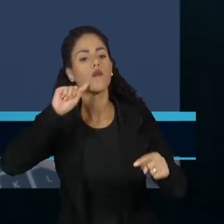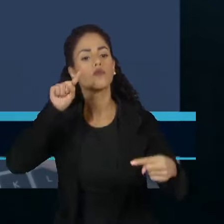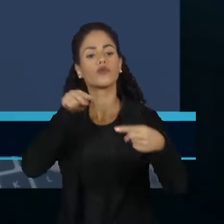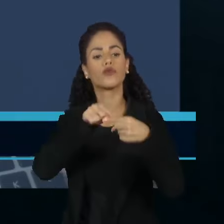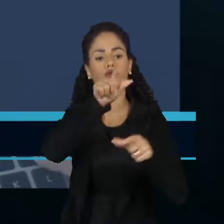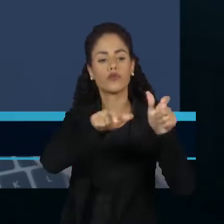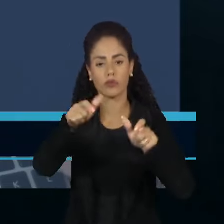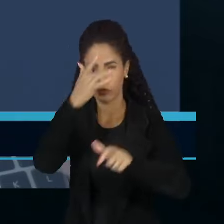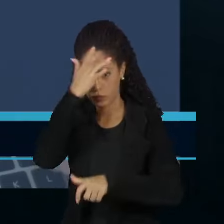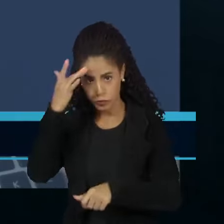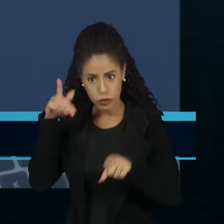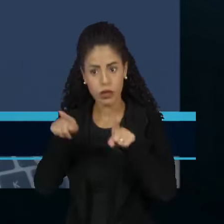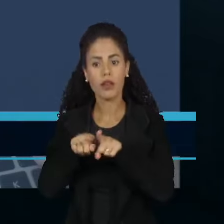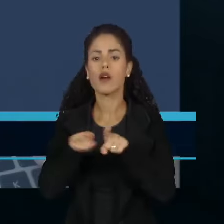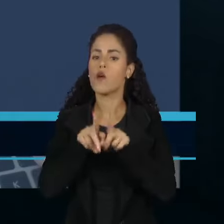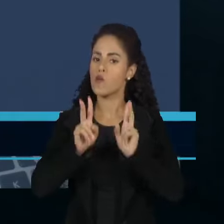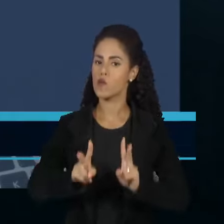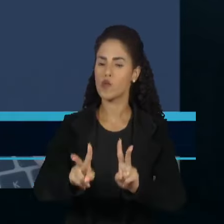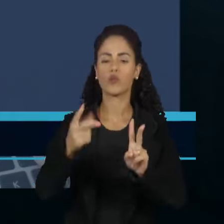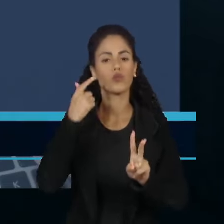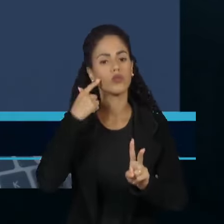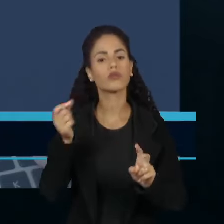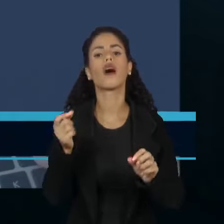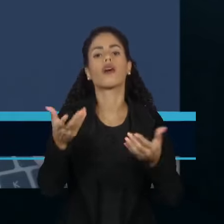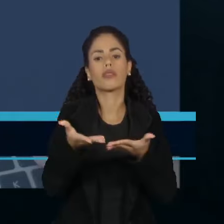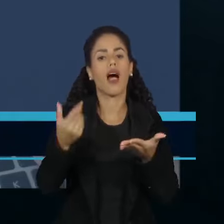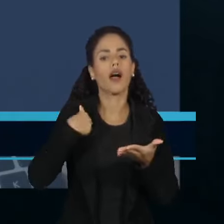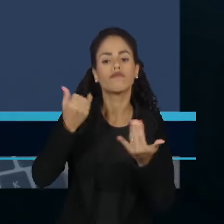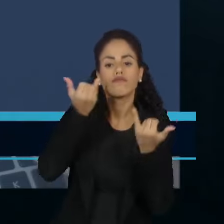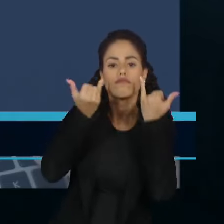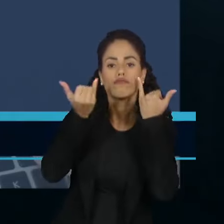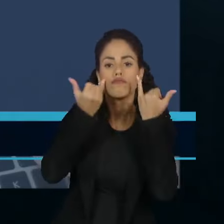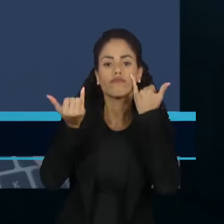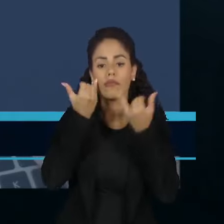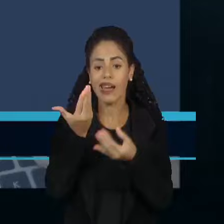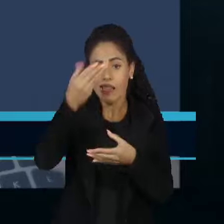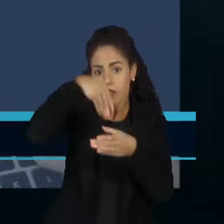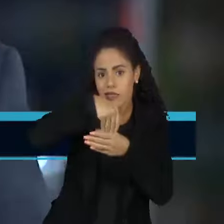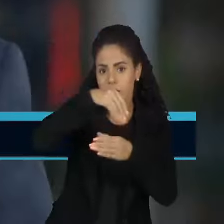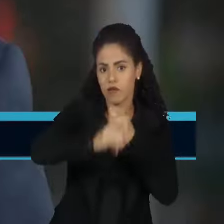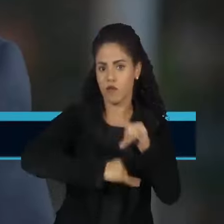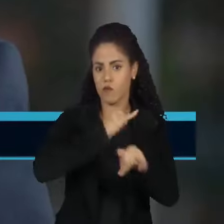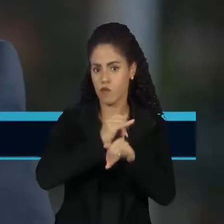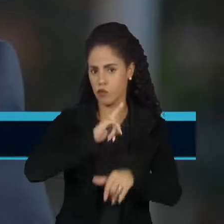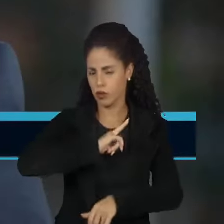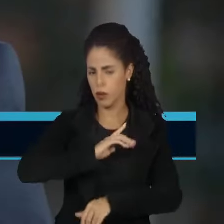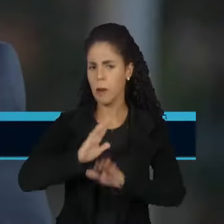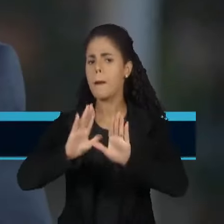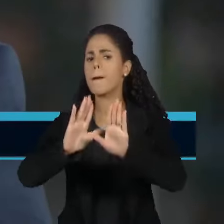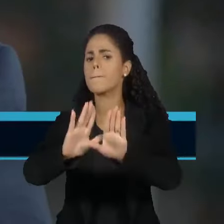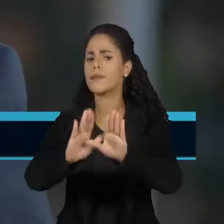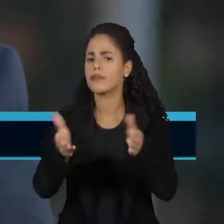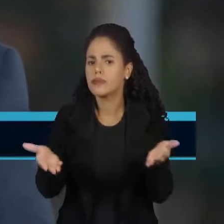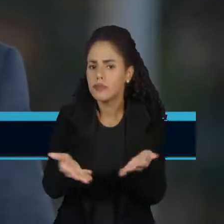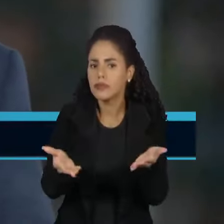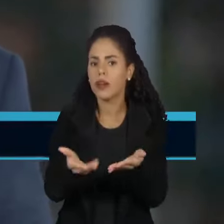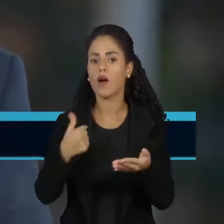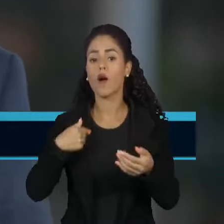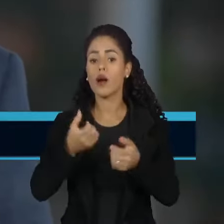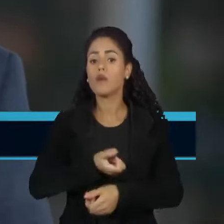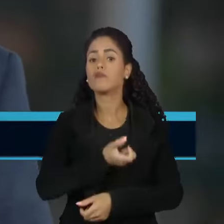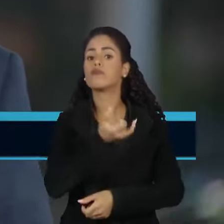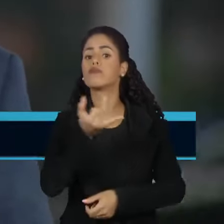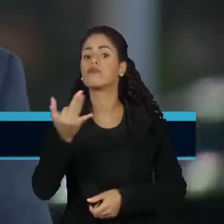uma ferramenta de consulta que permita buscar tais dados dentro das plataformas. Mas diante da expectativa do alto número